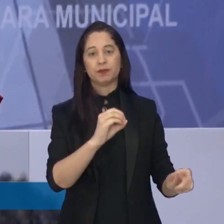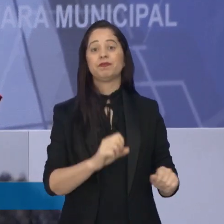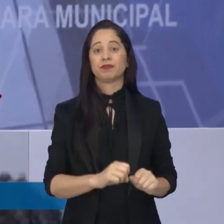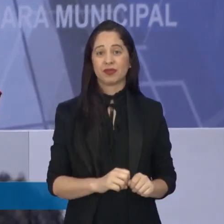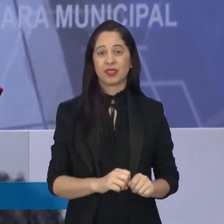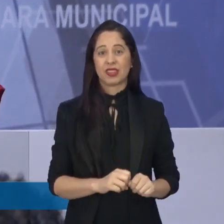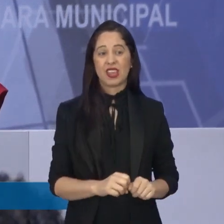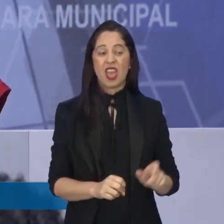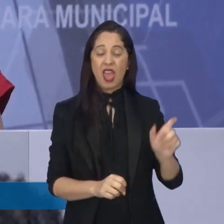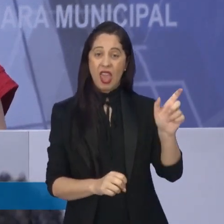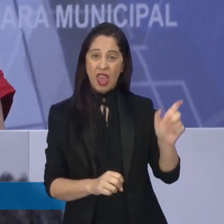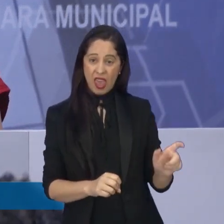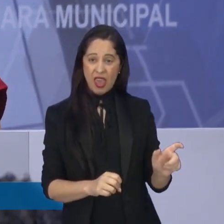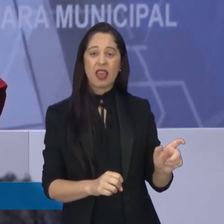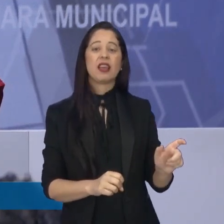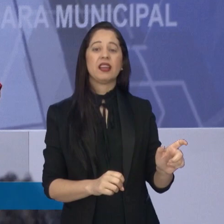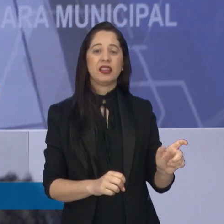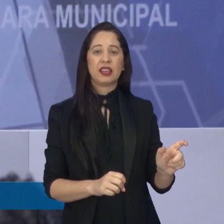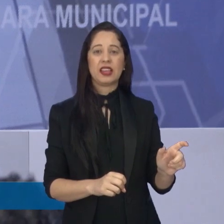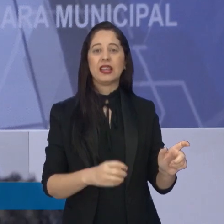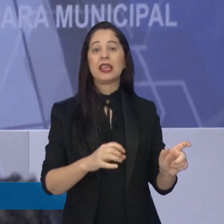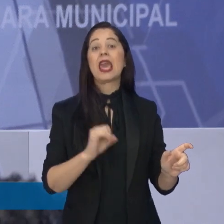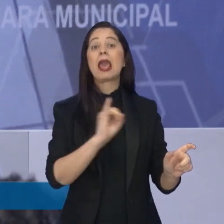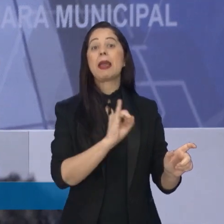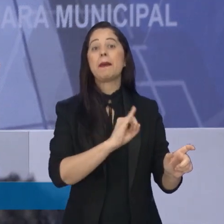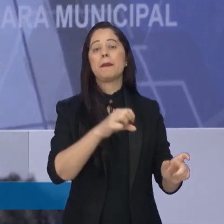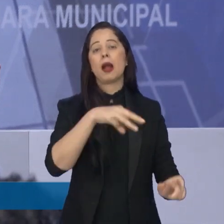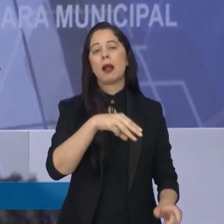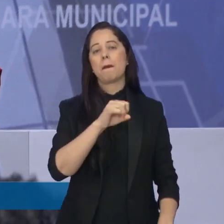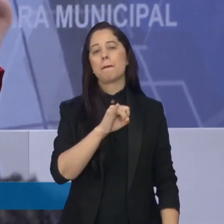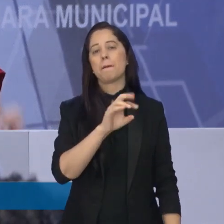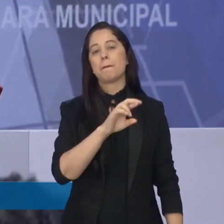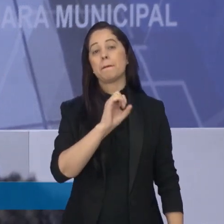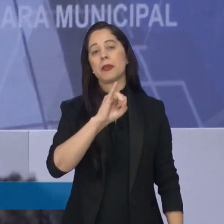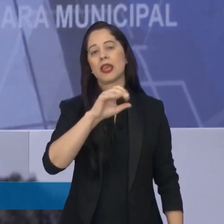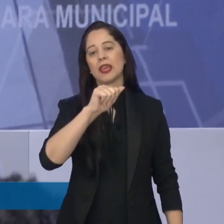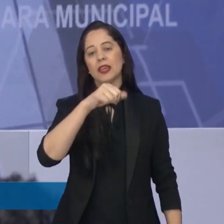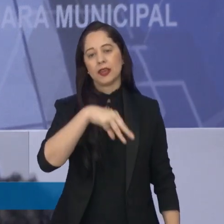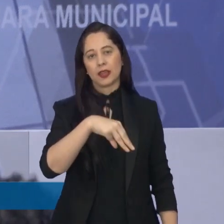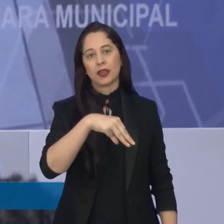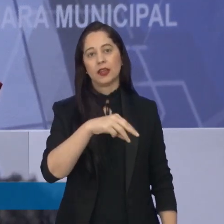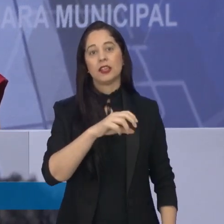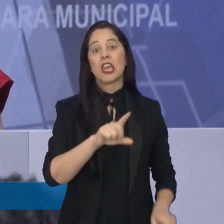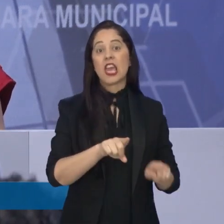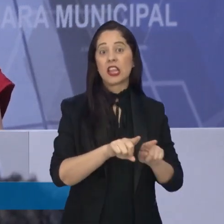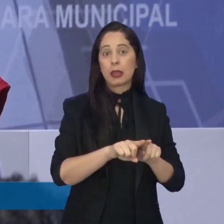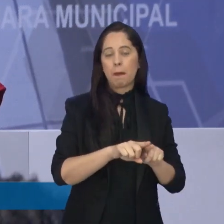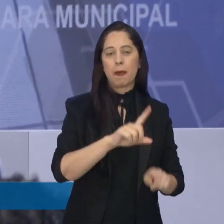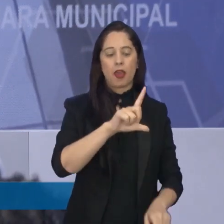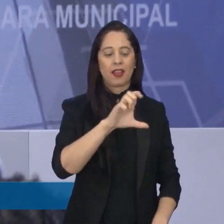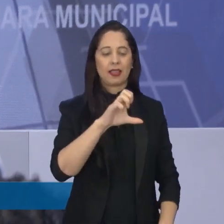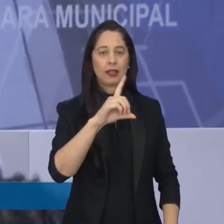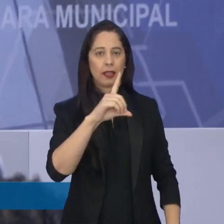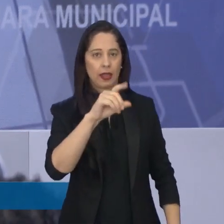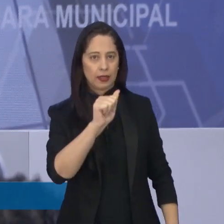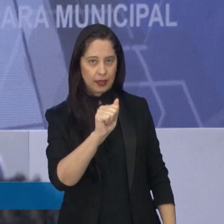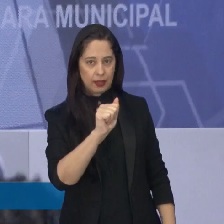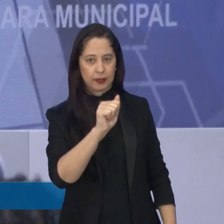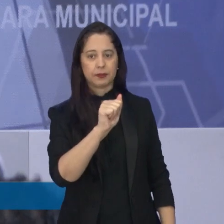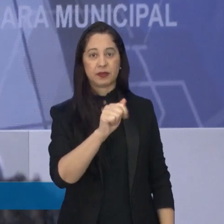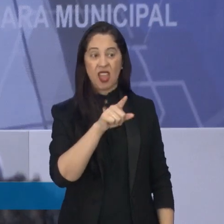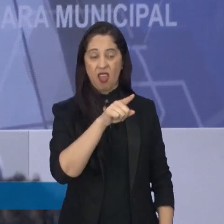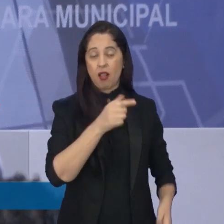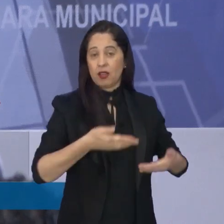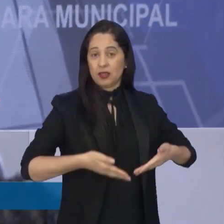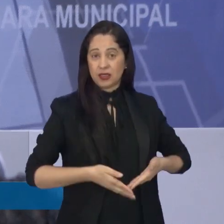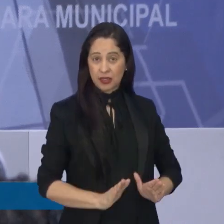mais novo de Miriam Célia Milioni e Leda Regina Milioni.